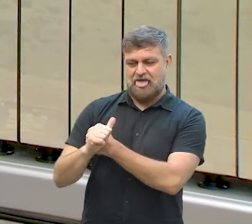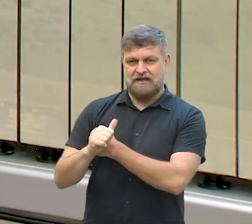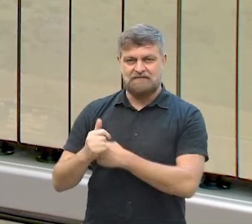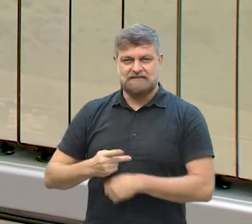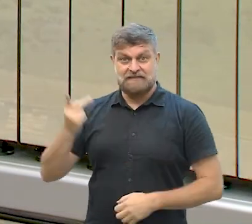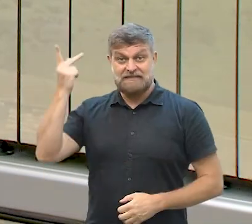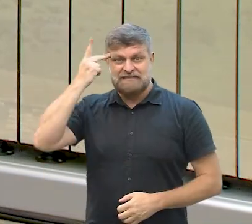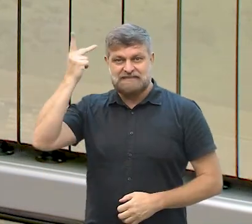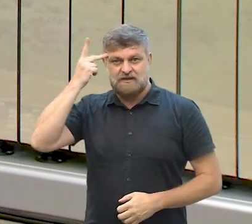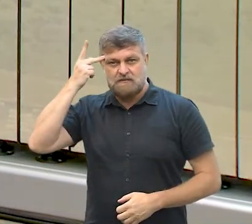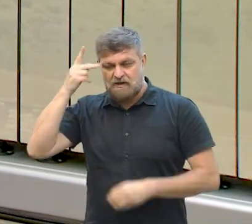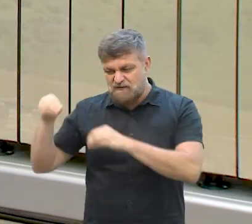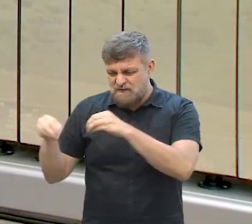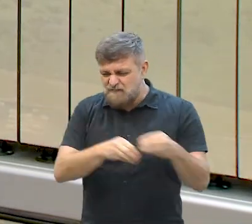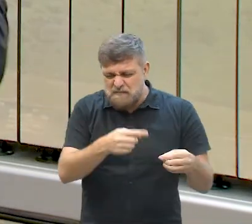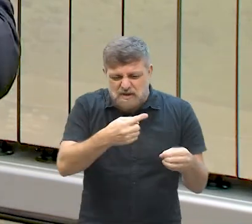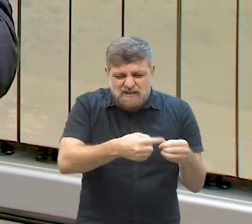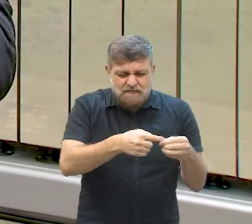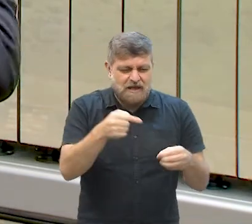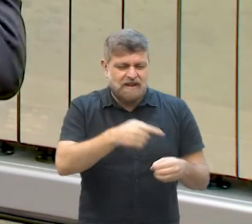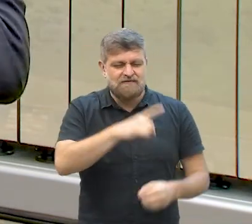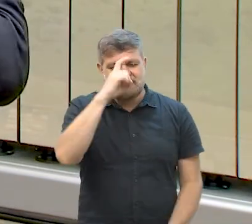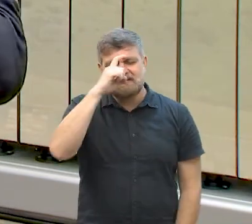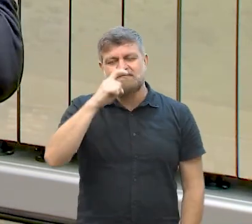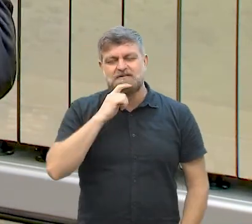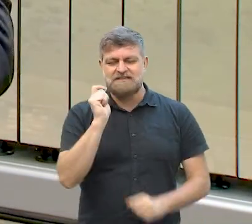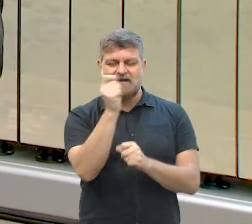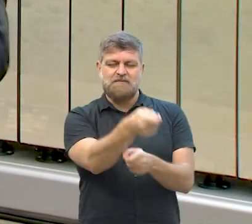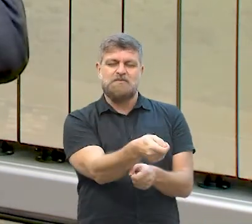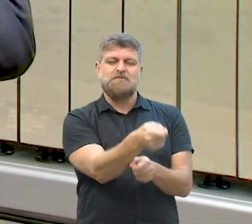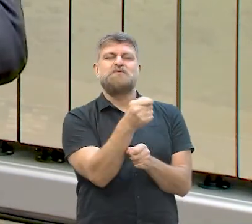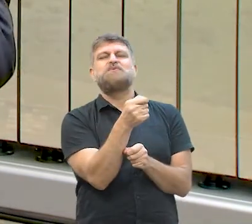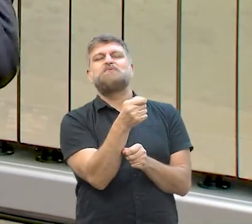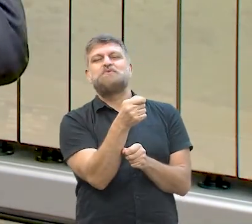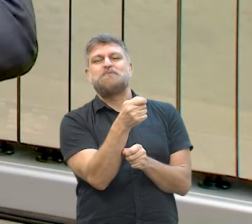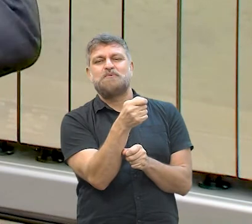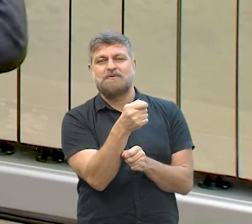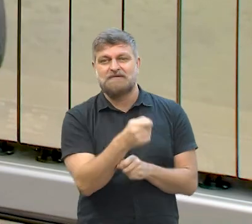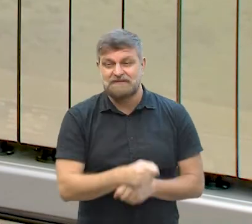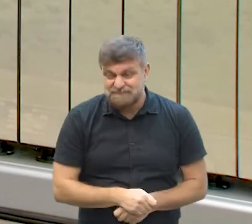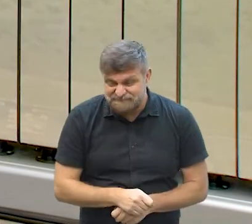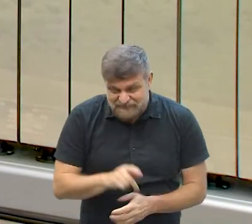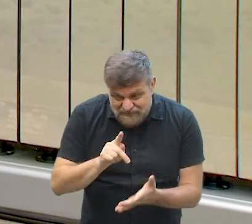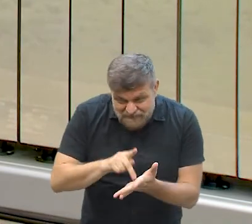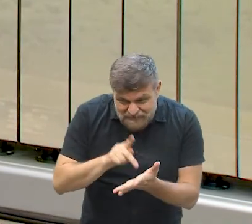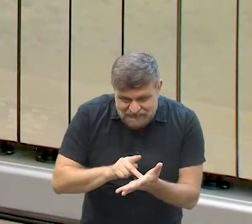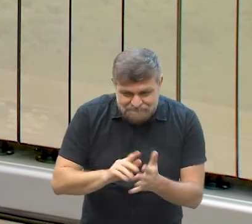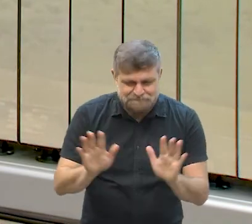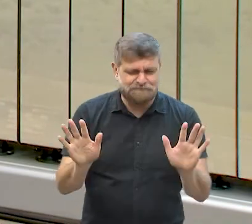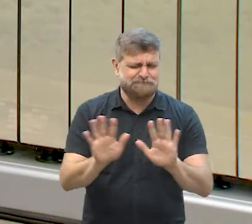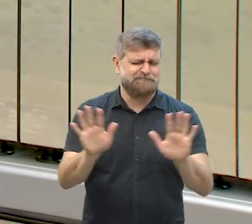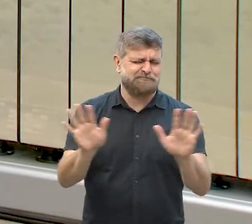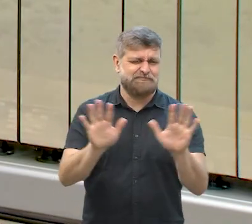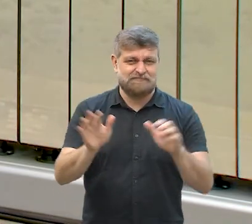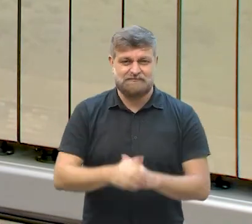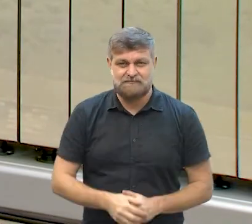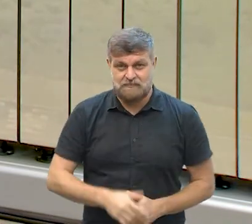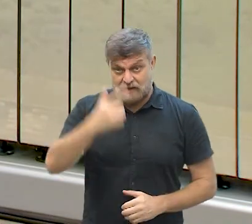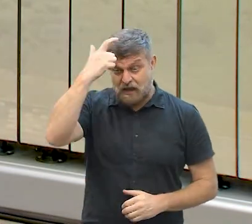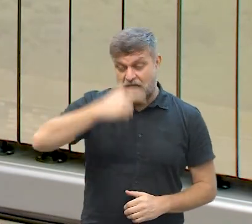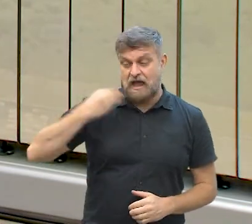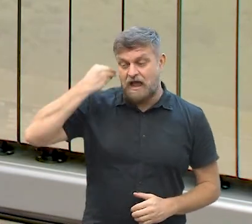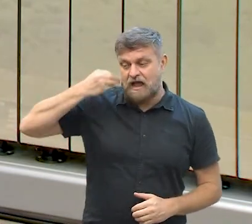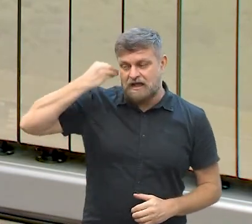você vai sair daqui, vai para cidades do interior, vai ser uma tranquilidade, vai pescar. E na verdade não foi nada disso. Eu vou falar um pouquinho até de